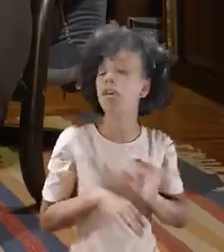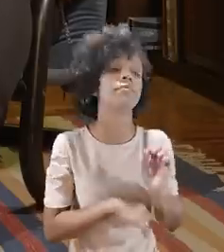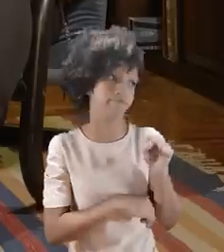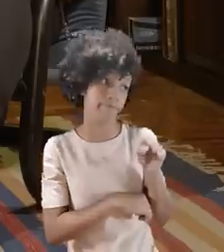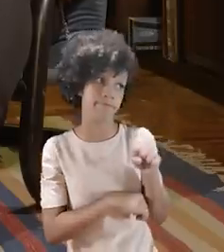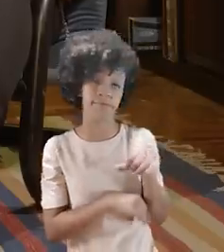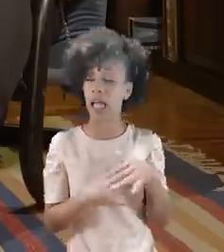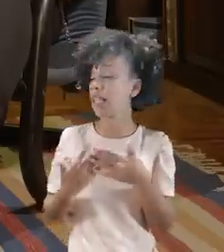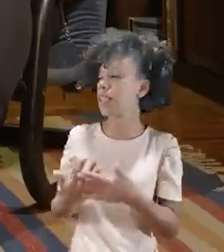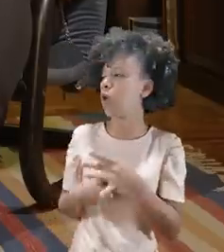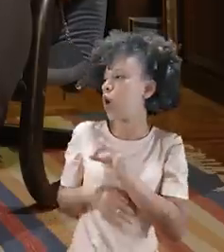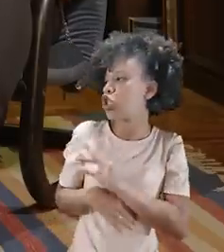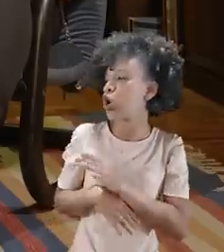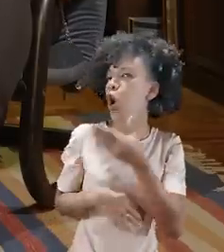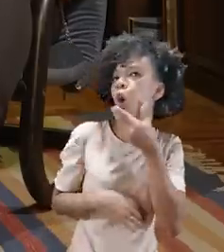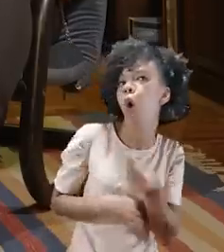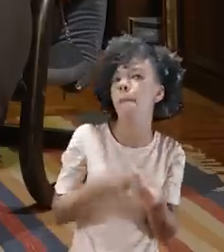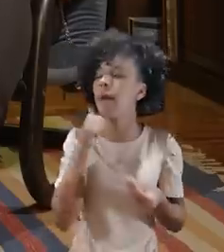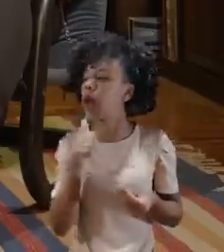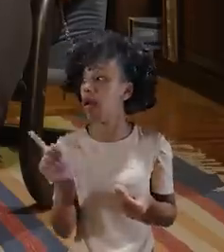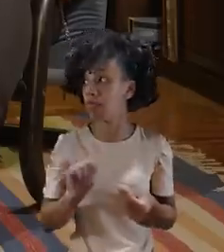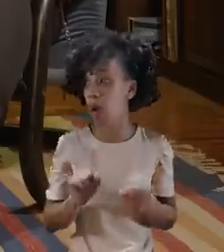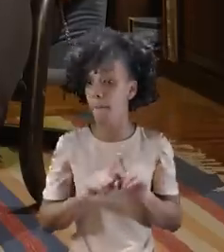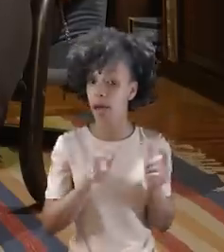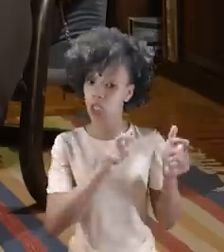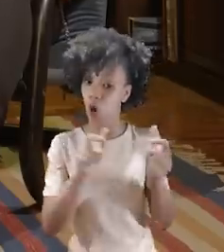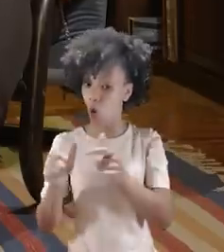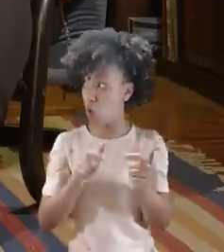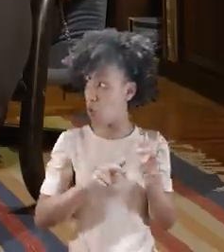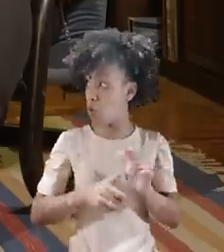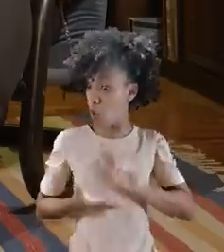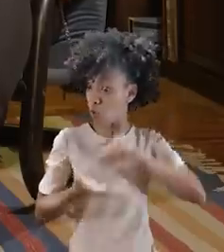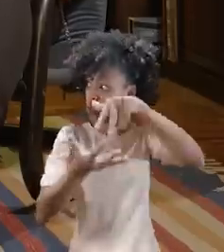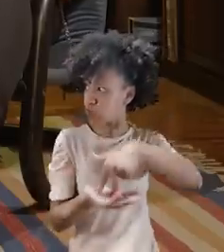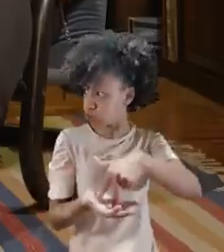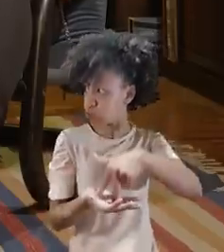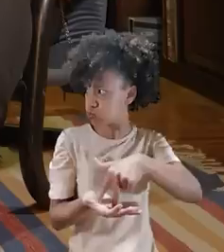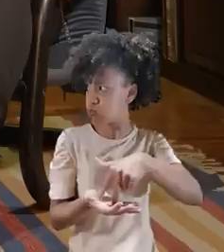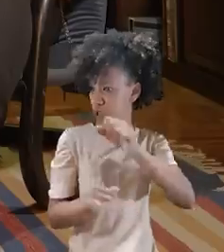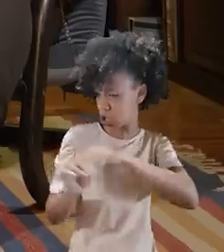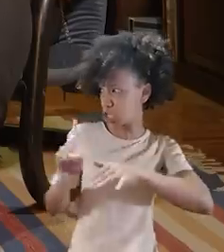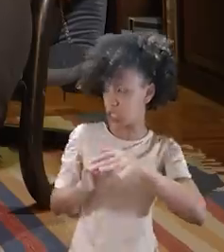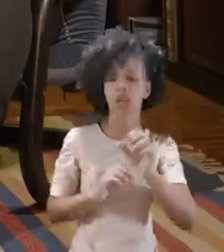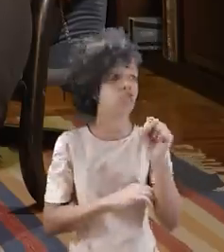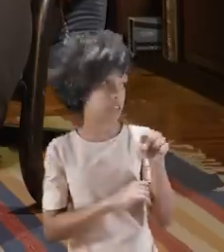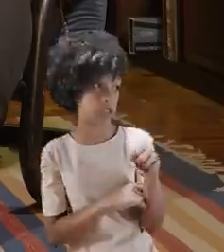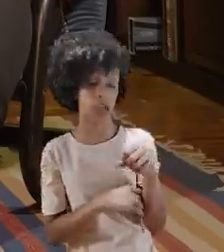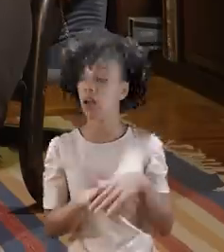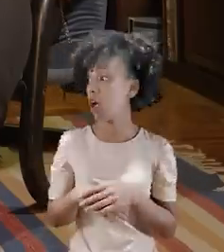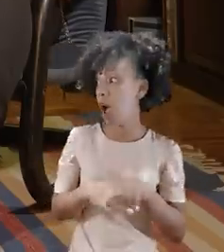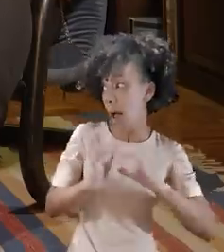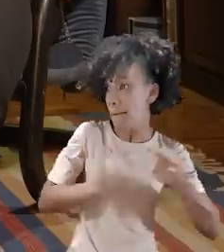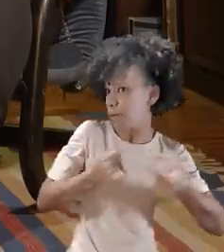muito macho então é uma questão só de homem e mulher é uma questão da sua posição de seu status social sim que alguns totalmente